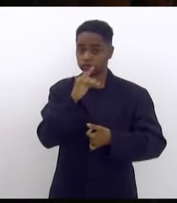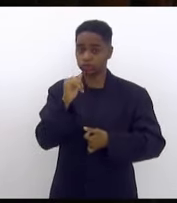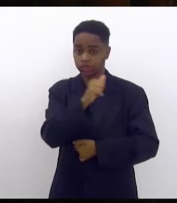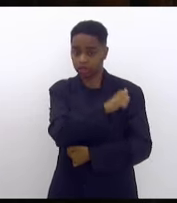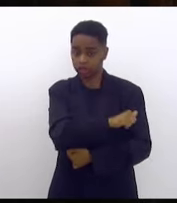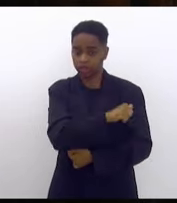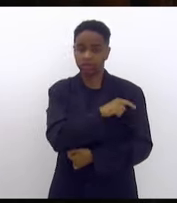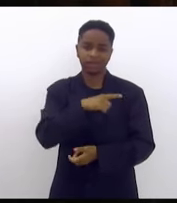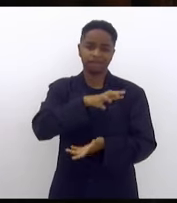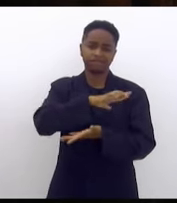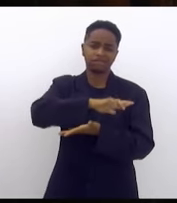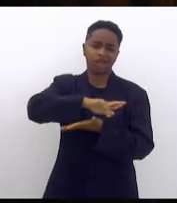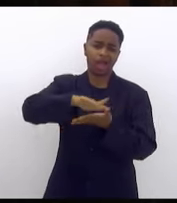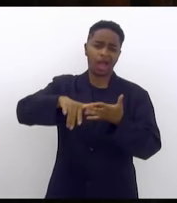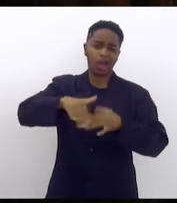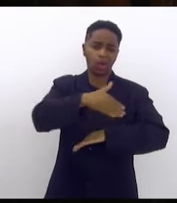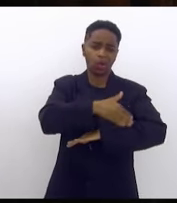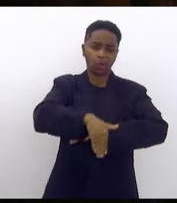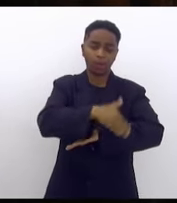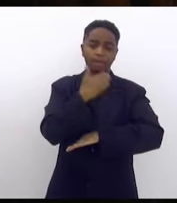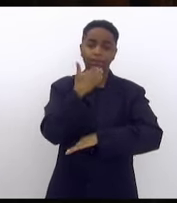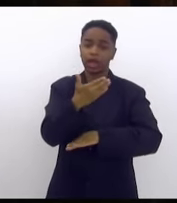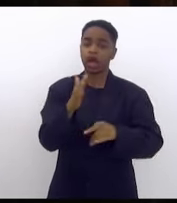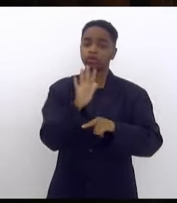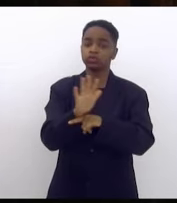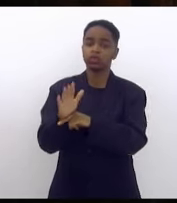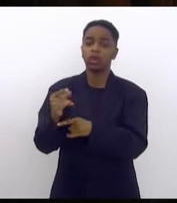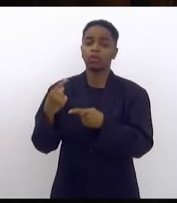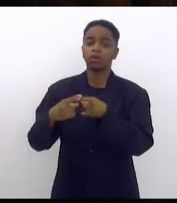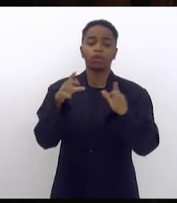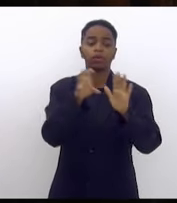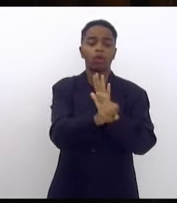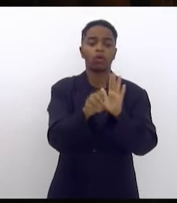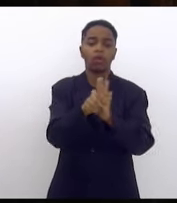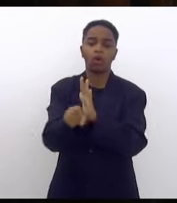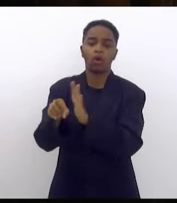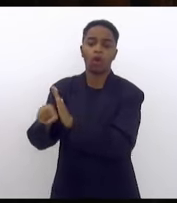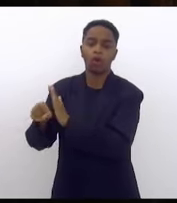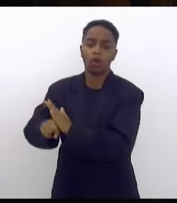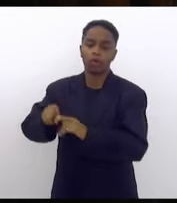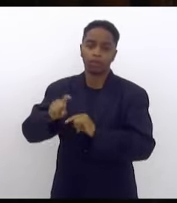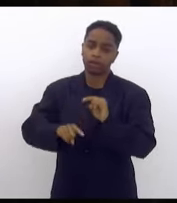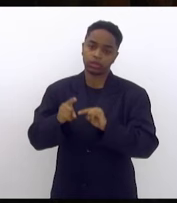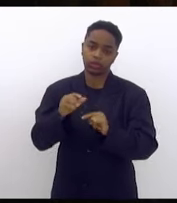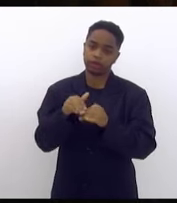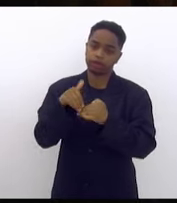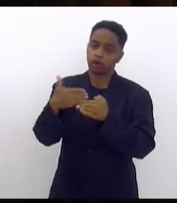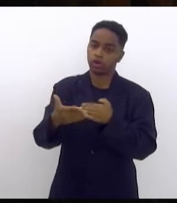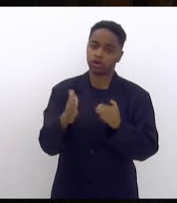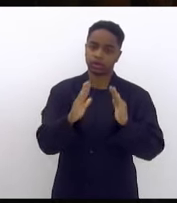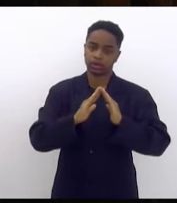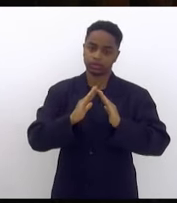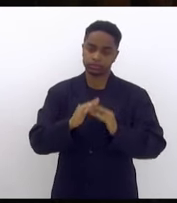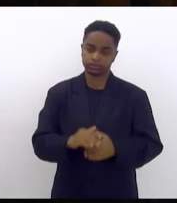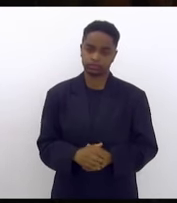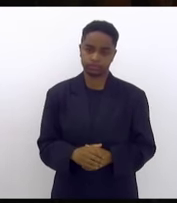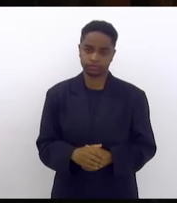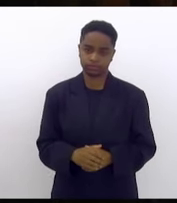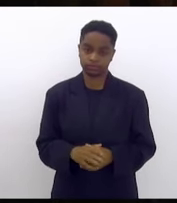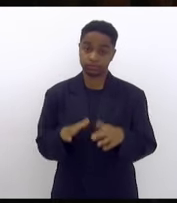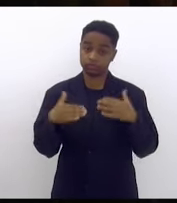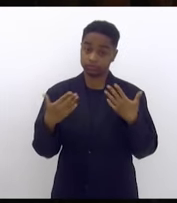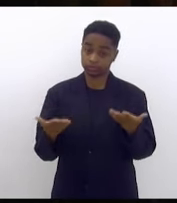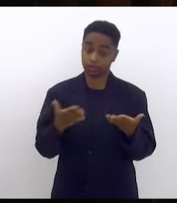ruas pedindo socorro porque furtaram os hidrômetros todos do lado de fora da casa. Então, o